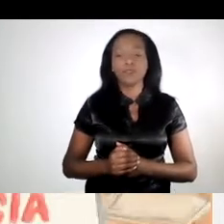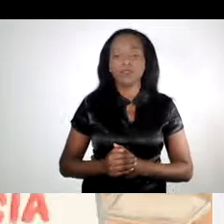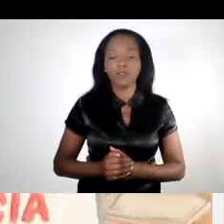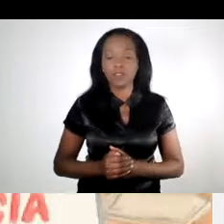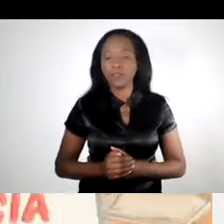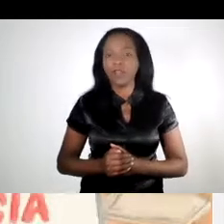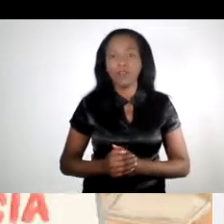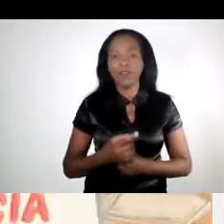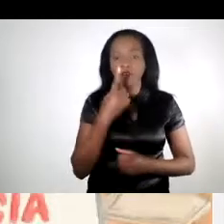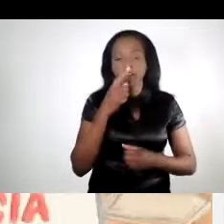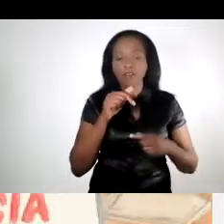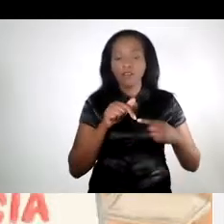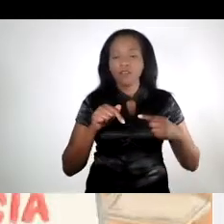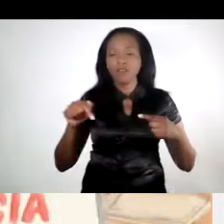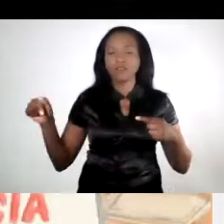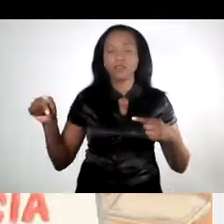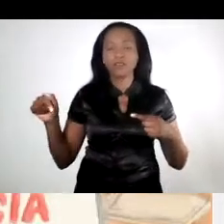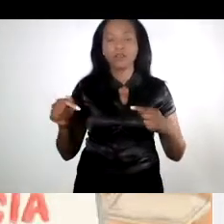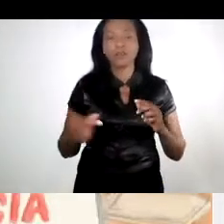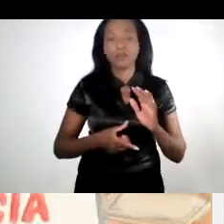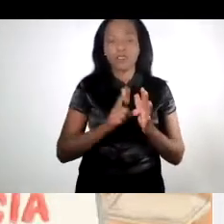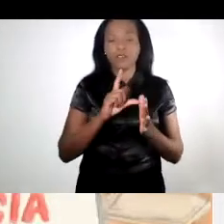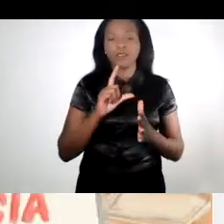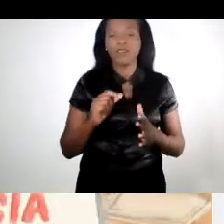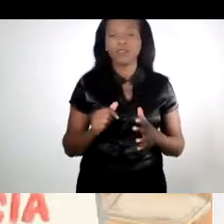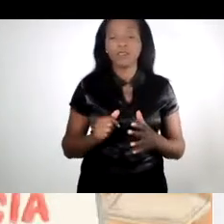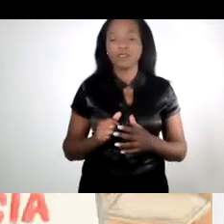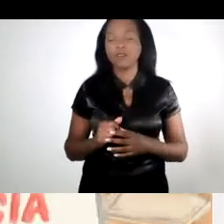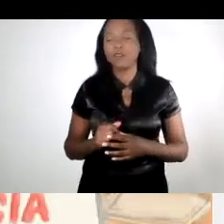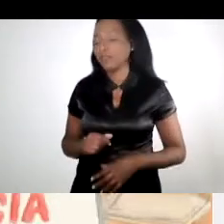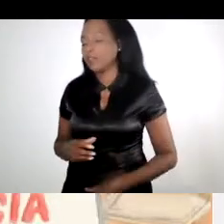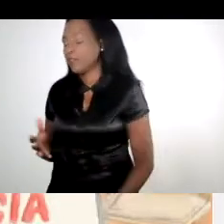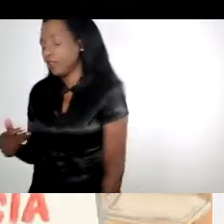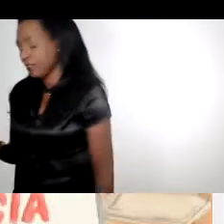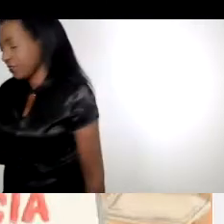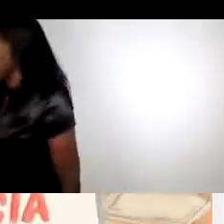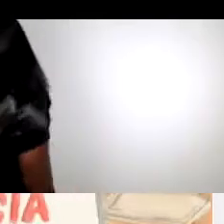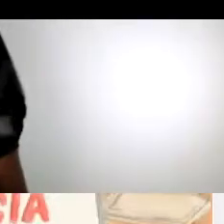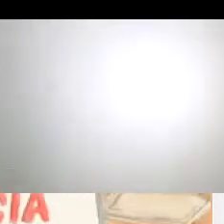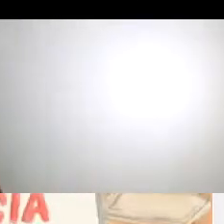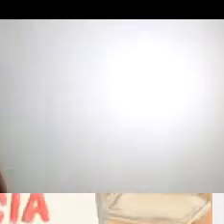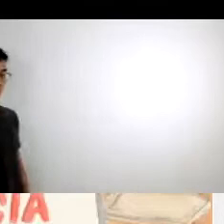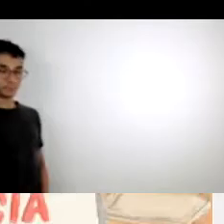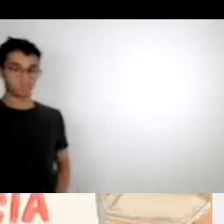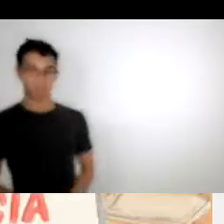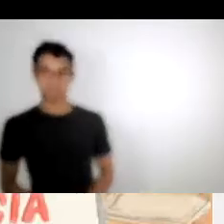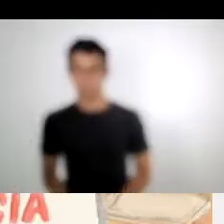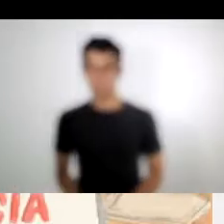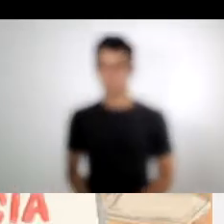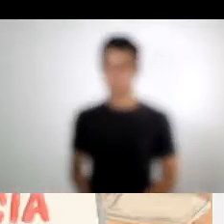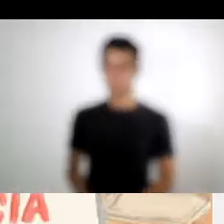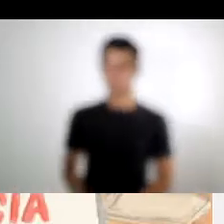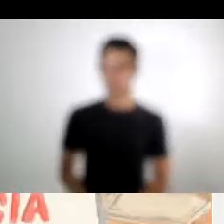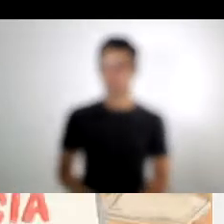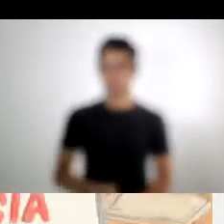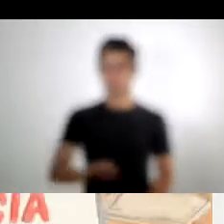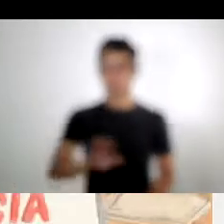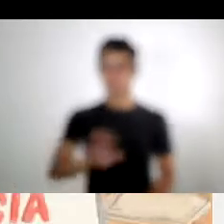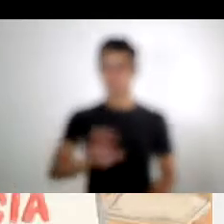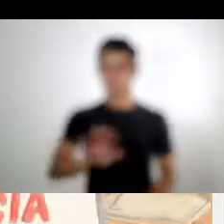Uma semana antes, começaram os preparativos. Fizeram farinha de mandioca e limparam